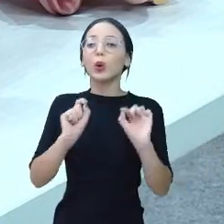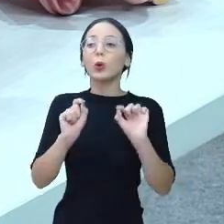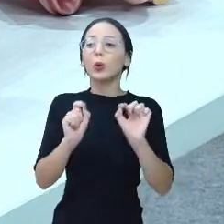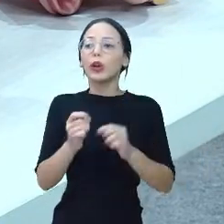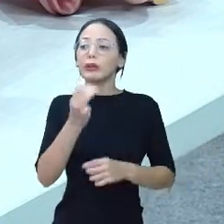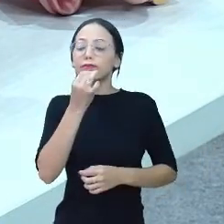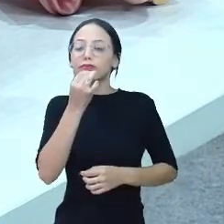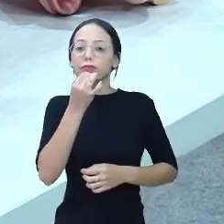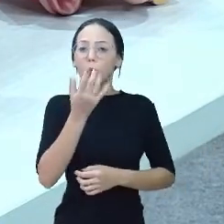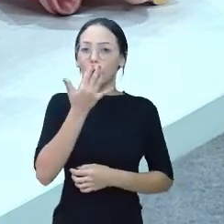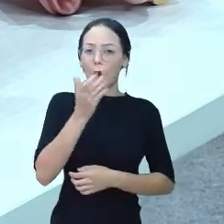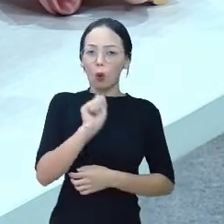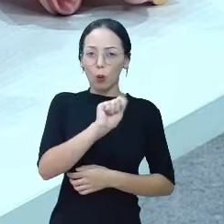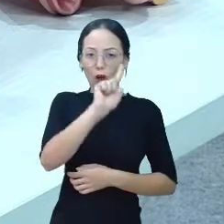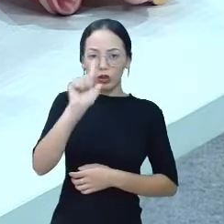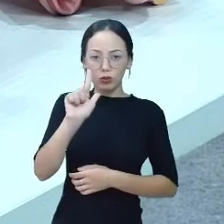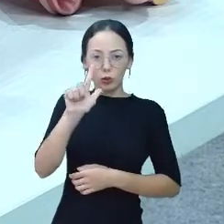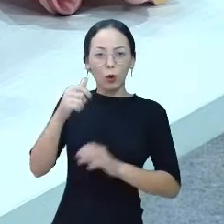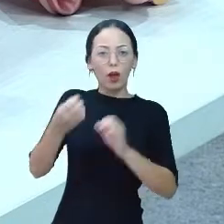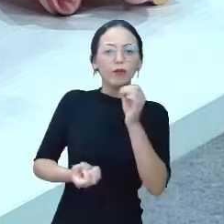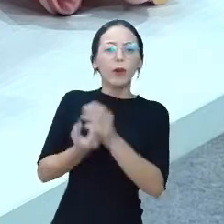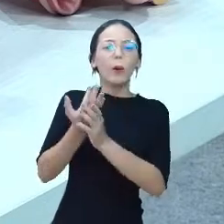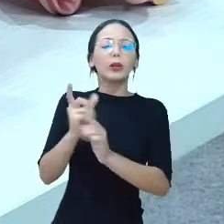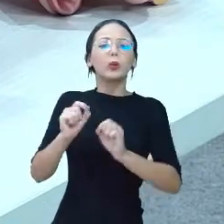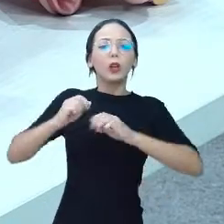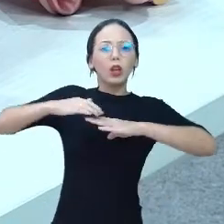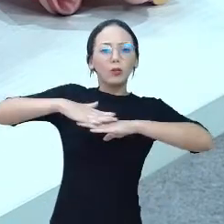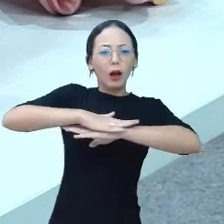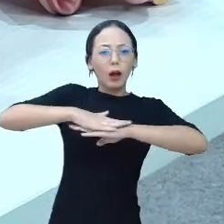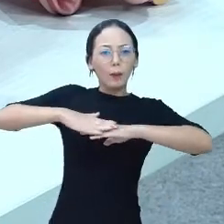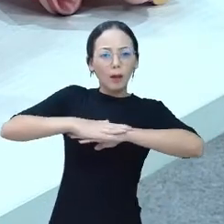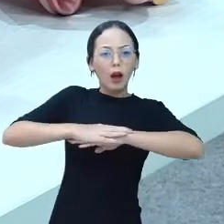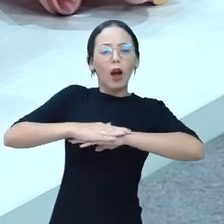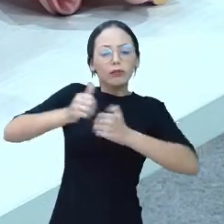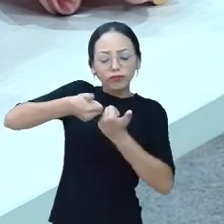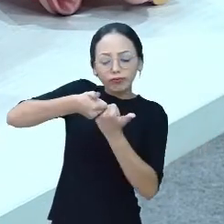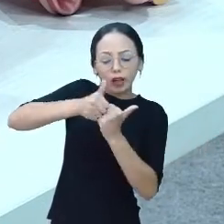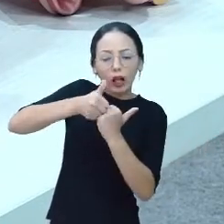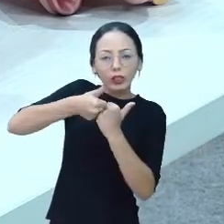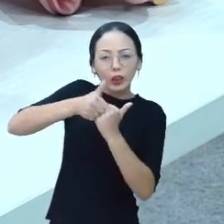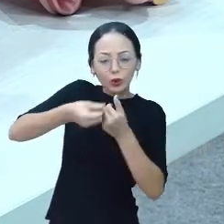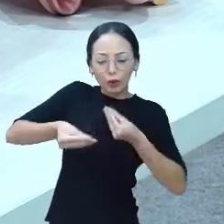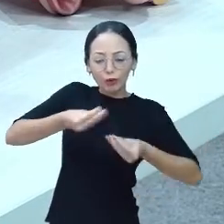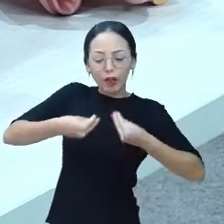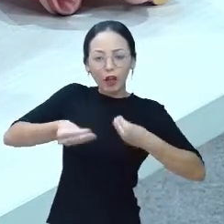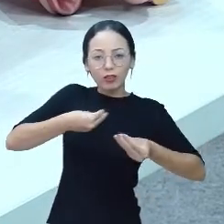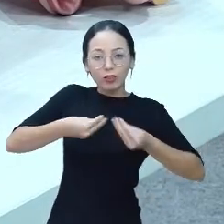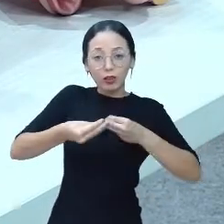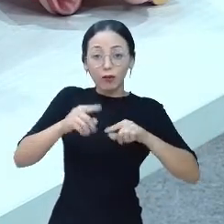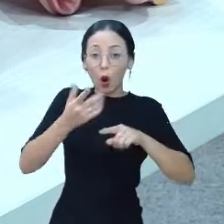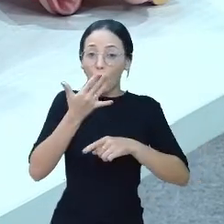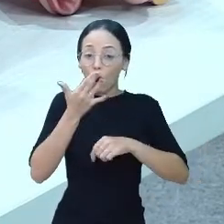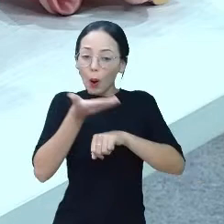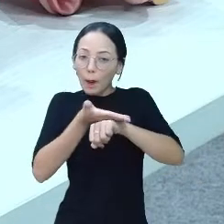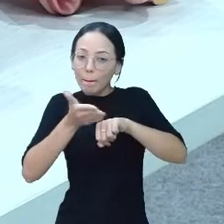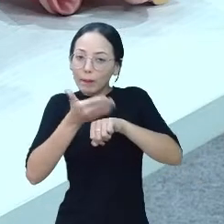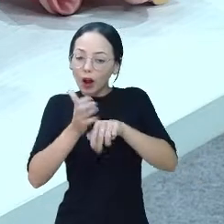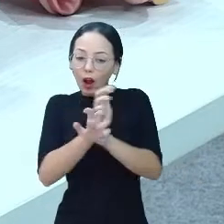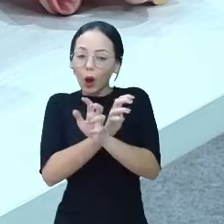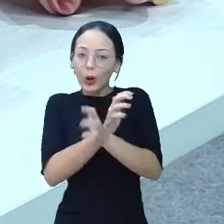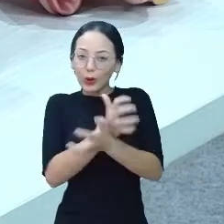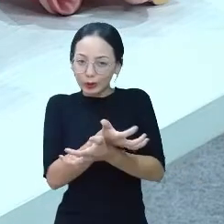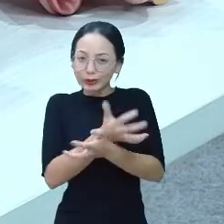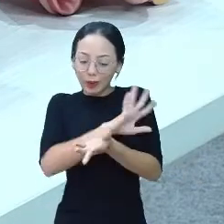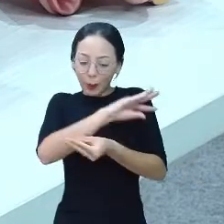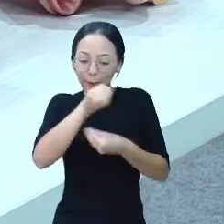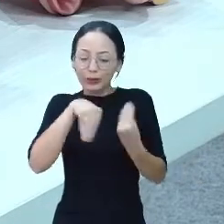pontos aqui em azul, ele é formado do tecido cartilaginoso, flexível, e a parte em branca de ossos.